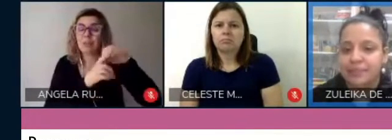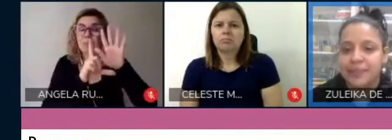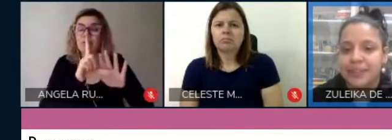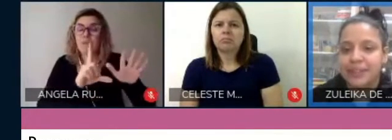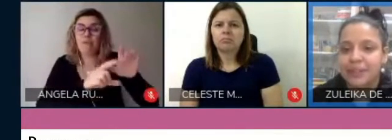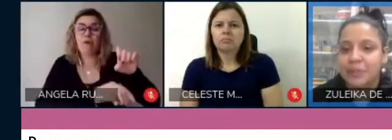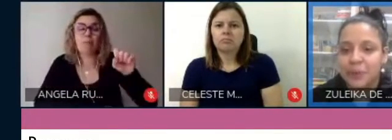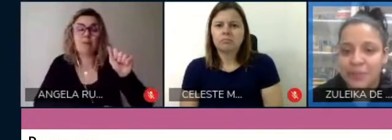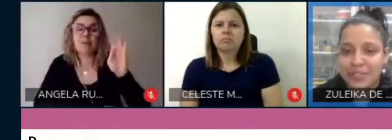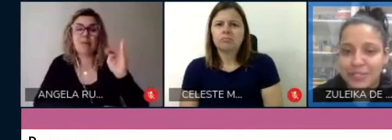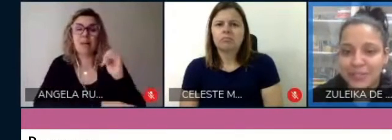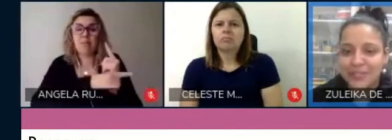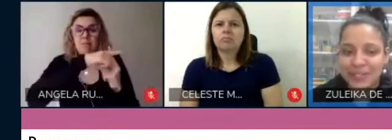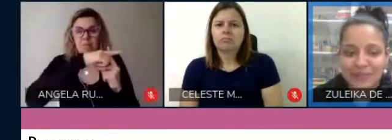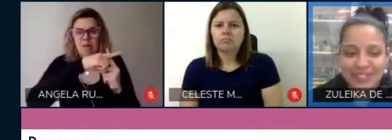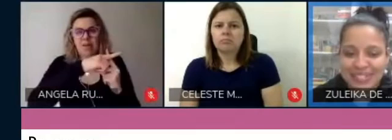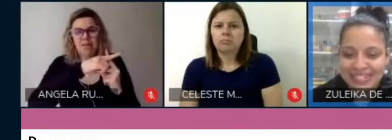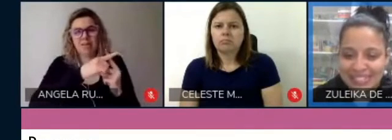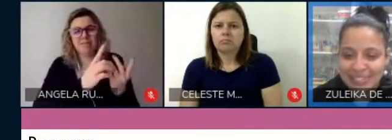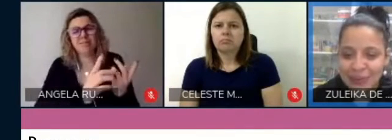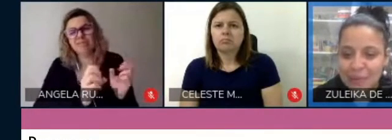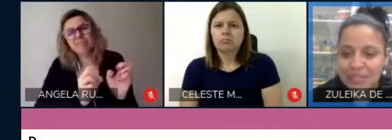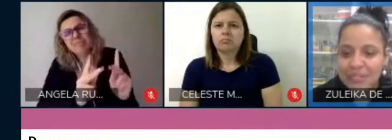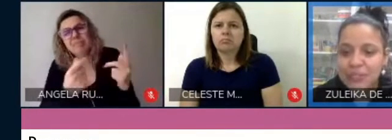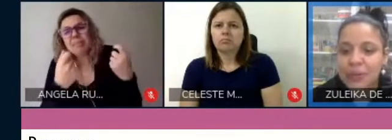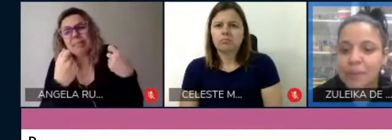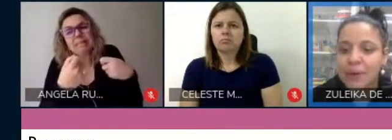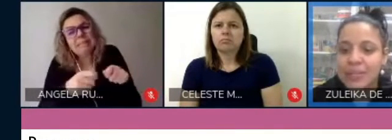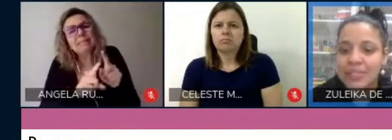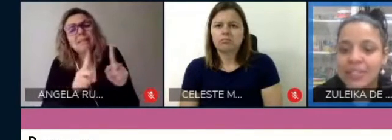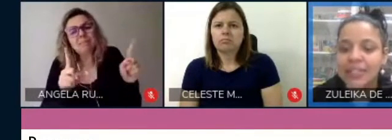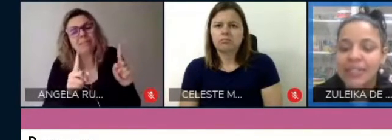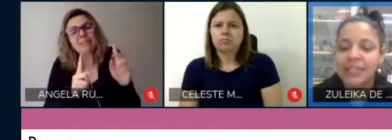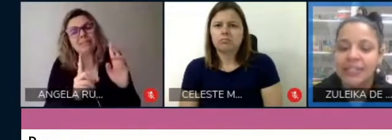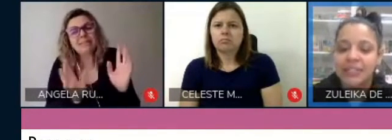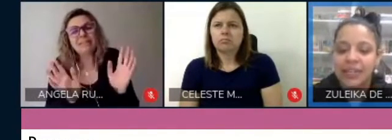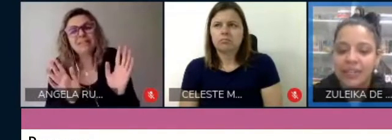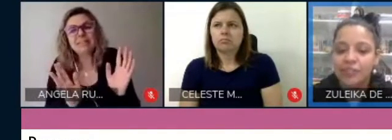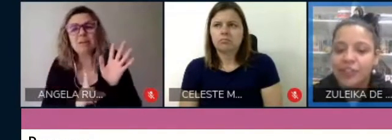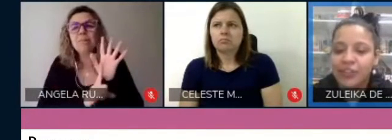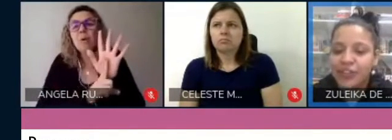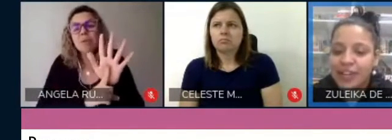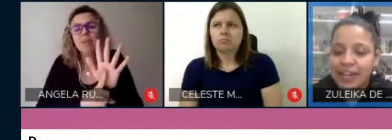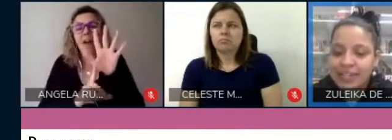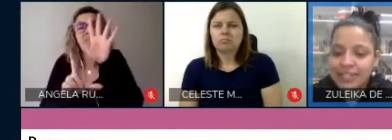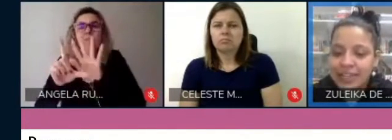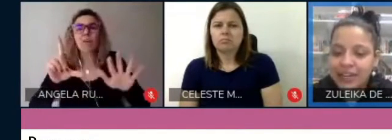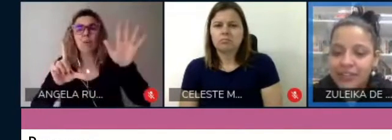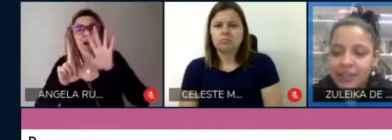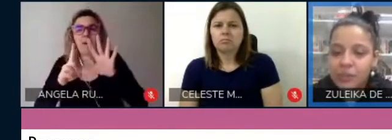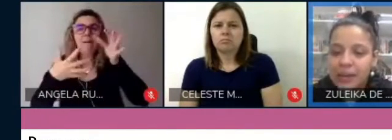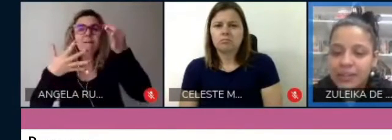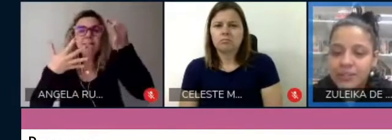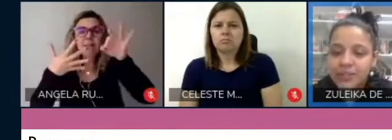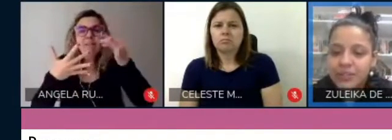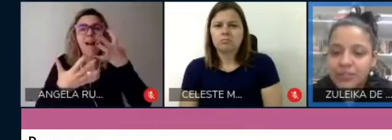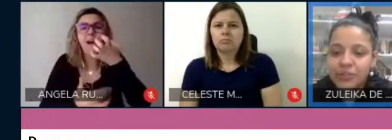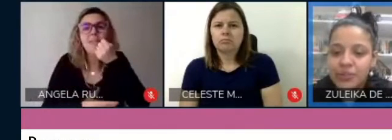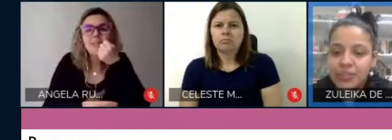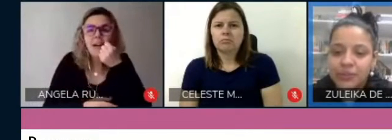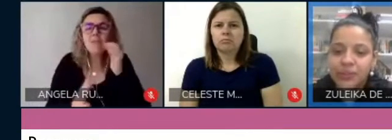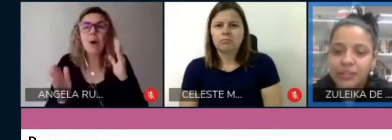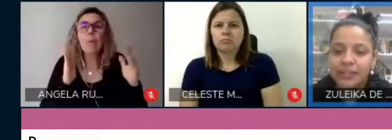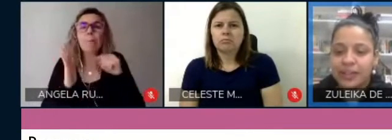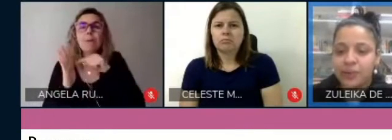uma tela um pouco excessiva na apresentação, mas ele só mostra ali o verificar a reserva e o prazo